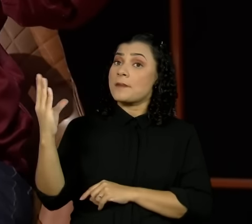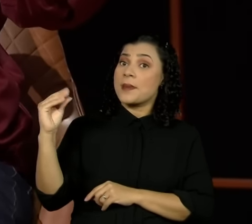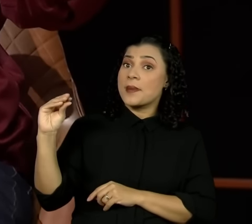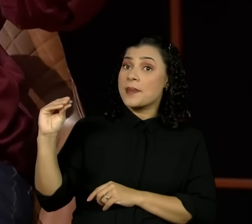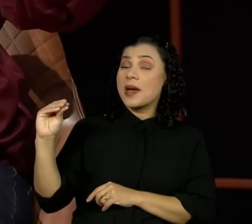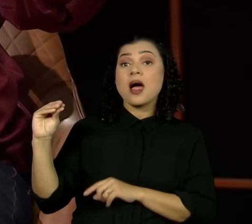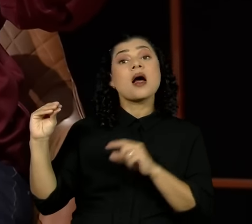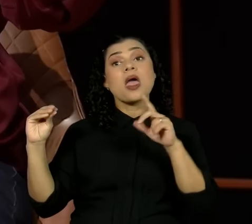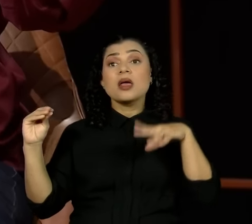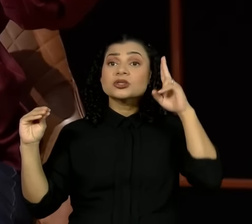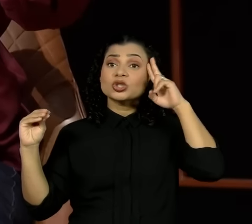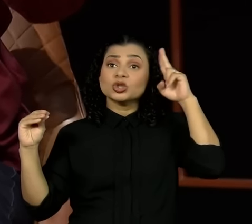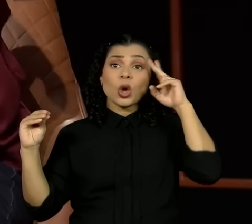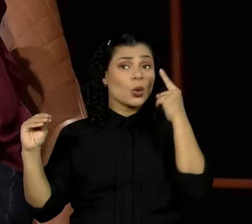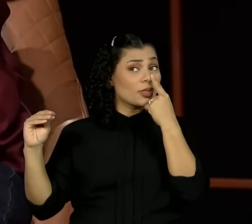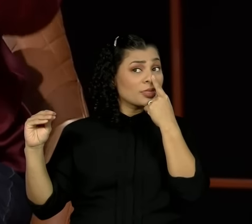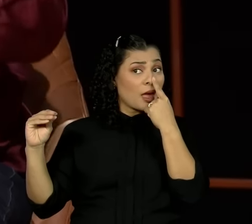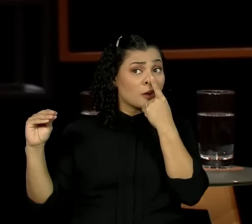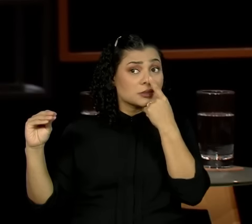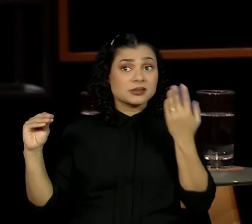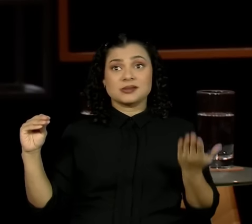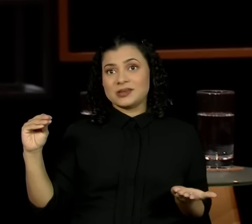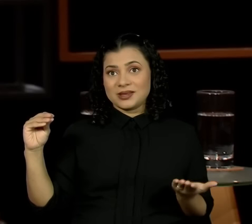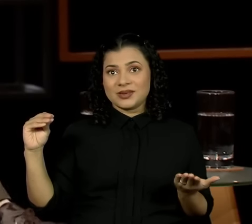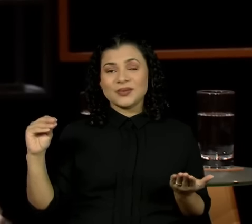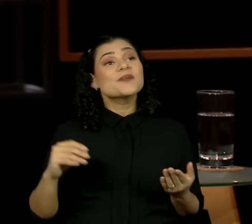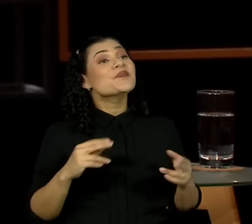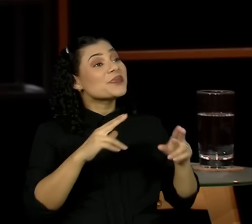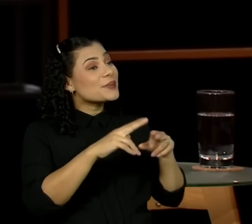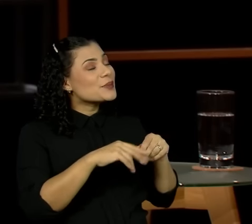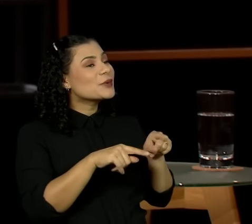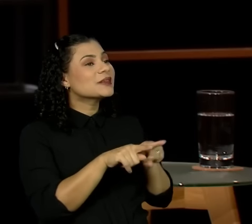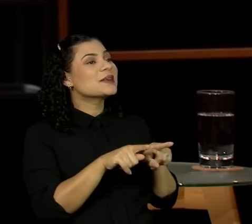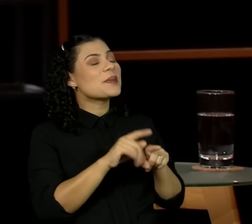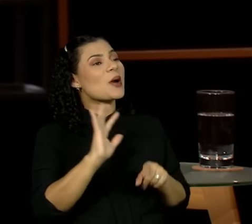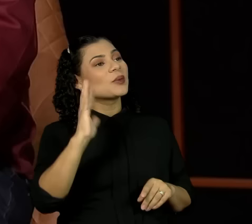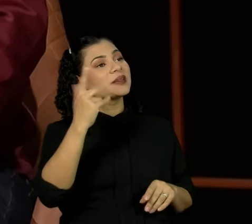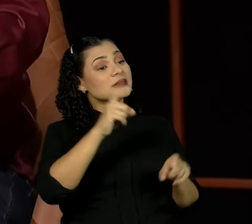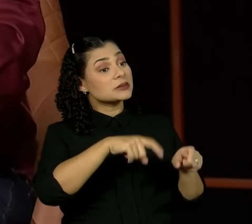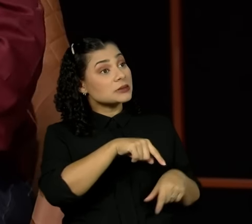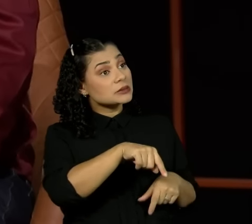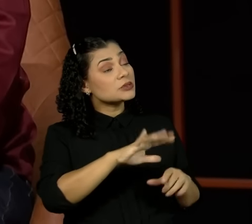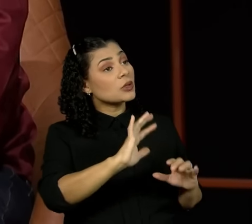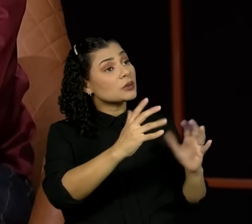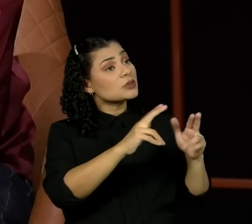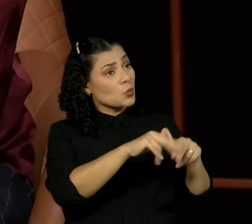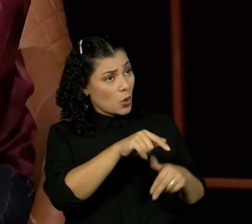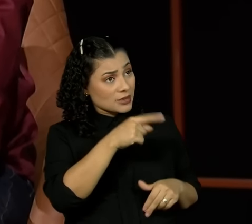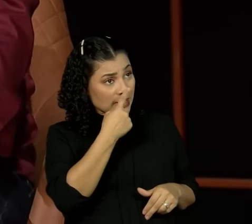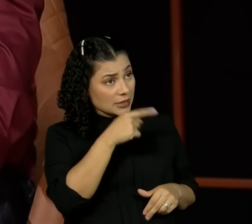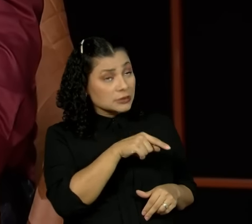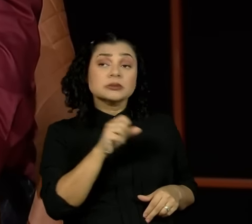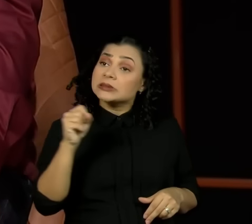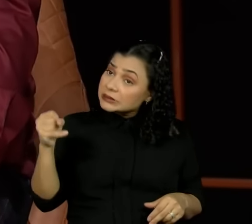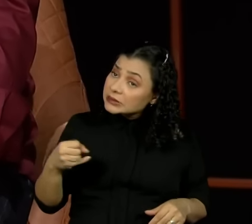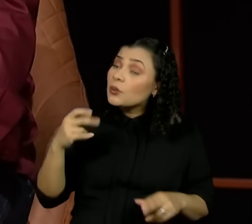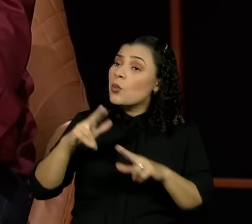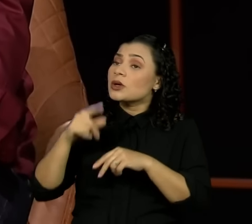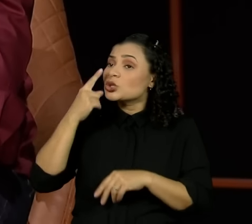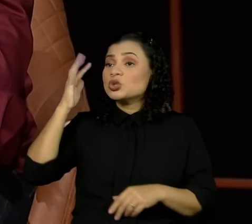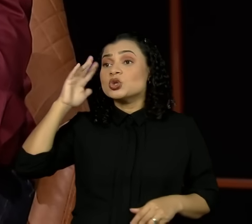sonhos dela. Então, ela os acontecimentos do sítio giram a partir de uma ação dela. Dos sonhos dela. Só que aí,